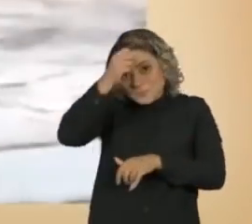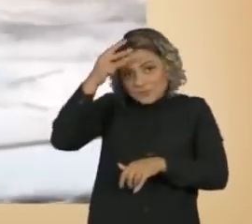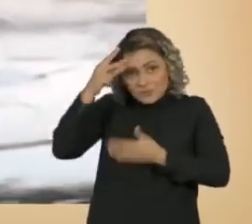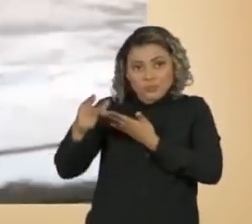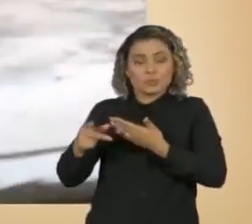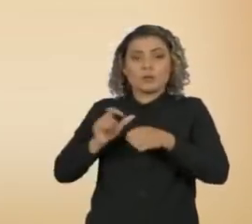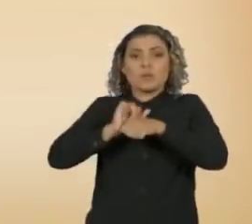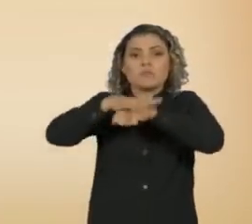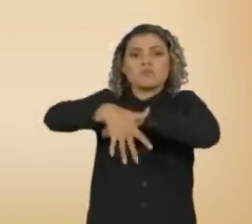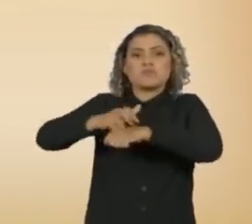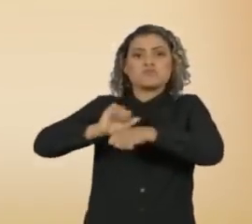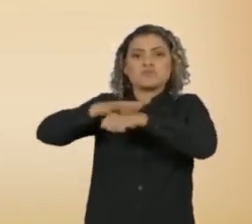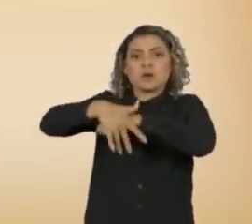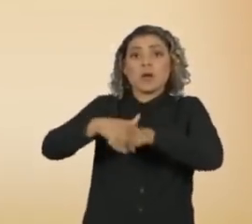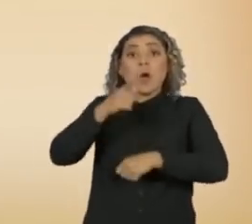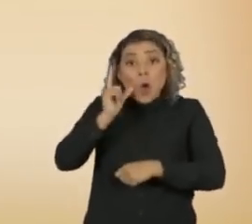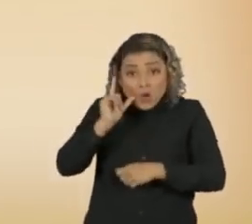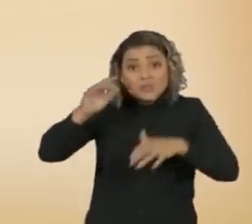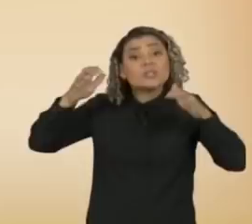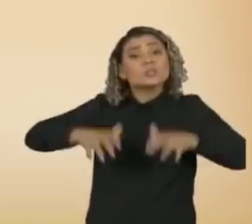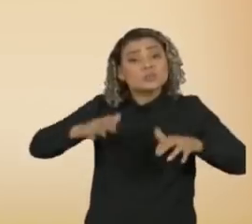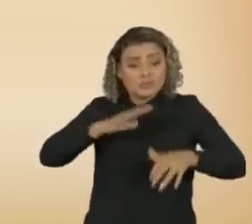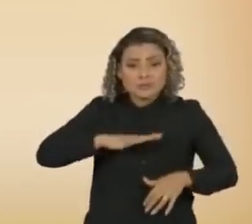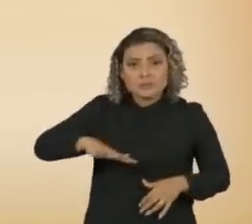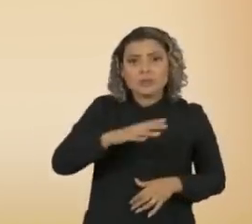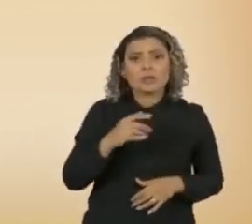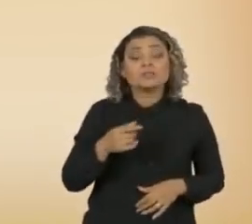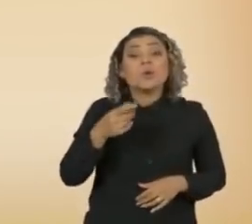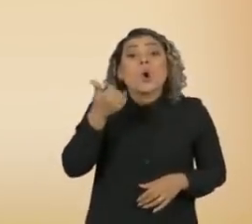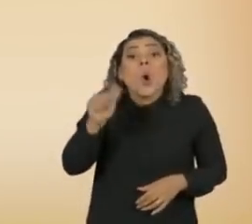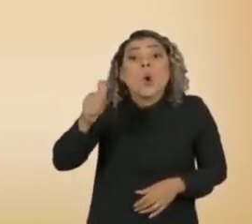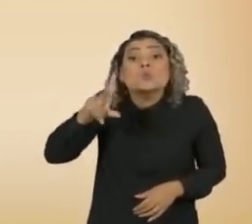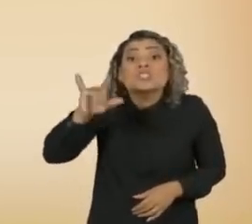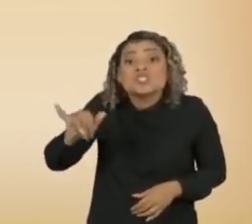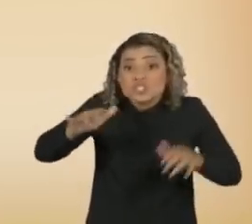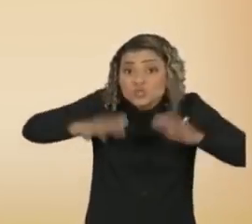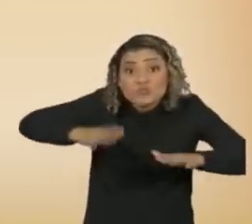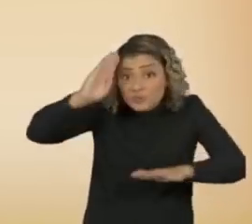uma cachoeira. Ontem, choveu na cidade o esperado para 11 dias.